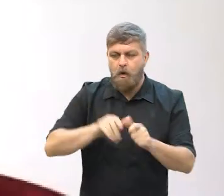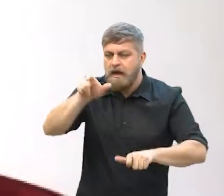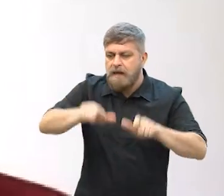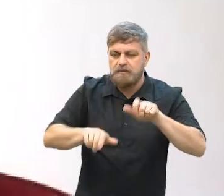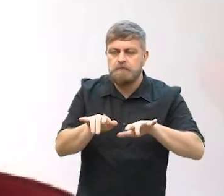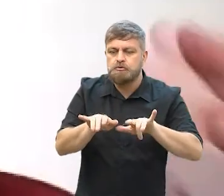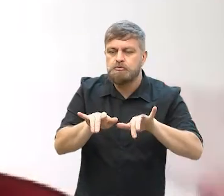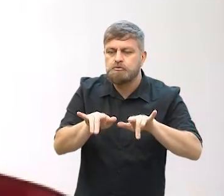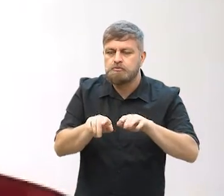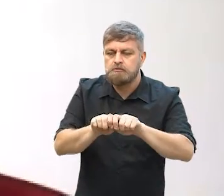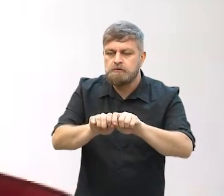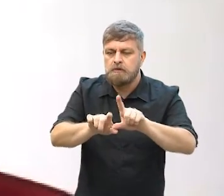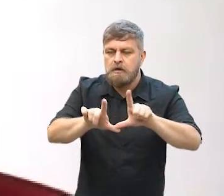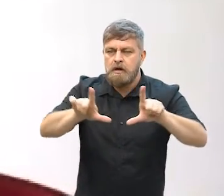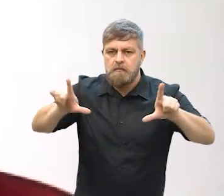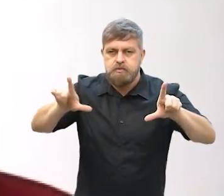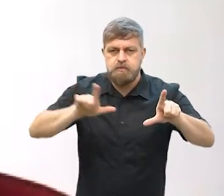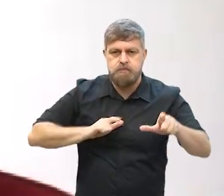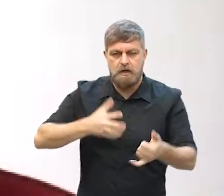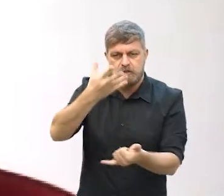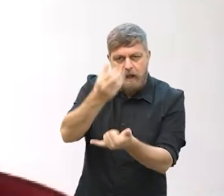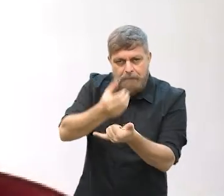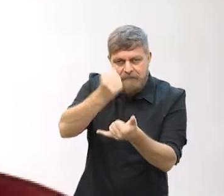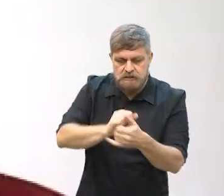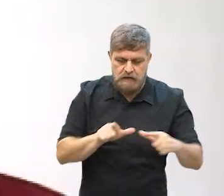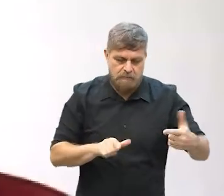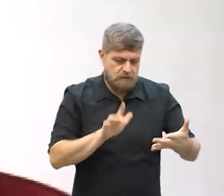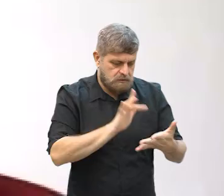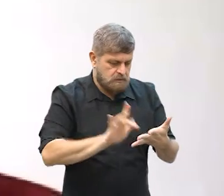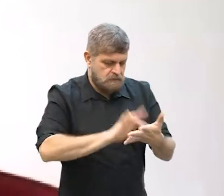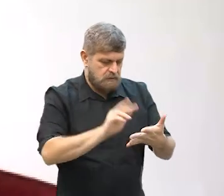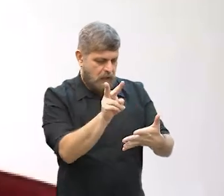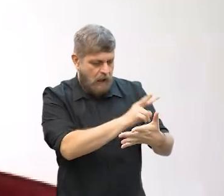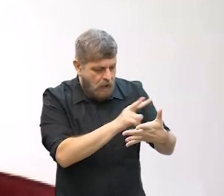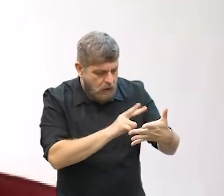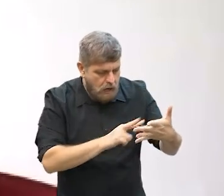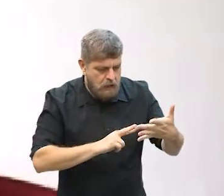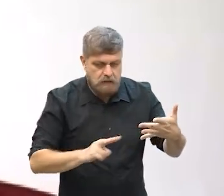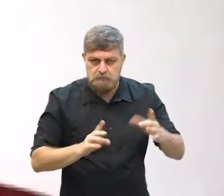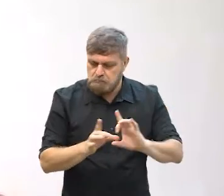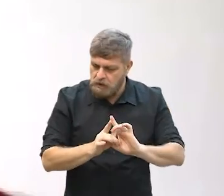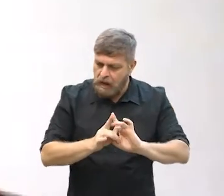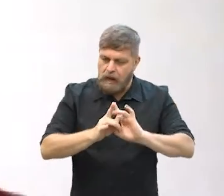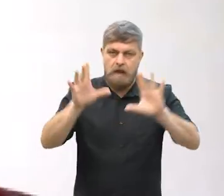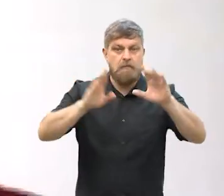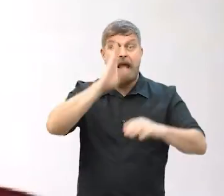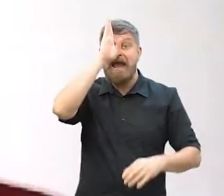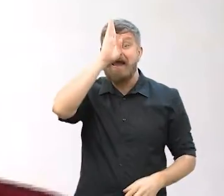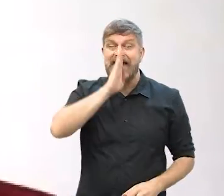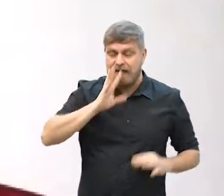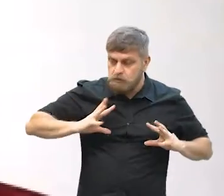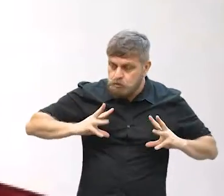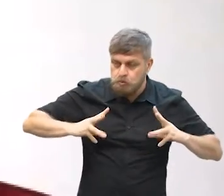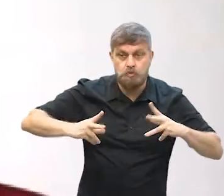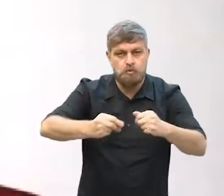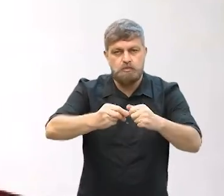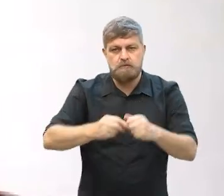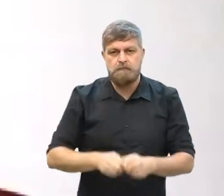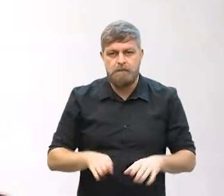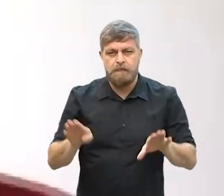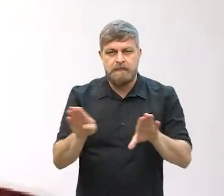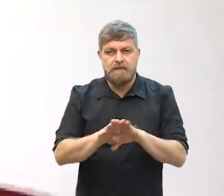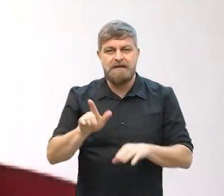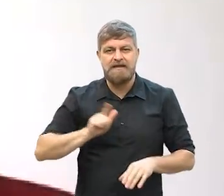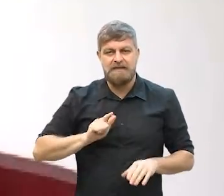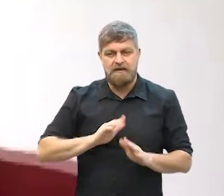pode acessar, pode baixar, pode ler online, né? Pode ficar bem à vontade, é tudo gratuito. E além disso, né, André,